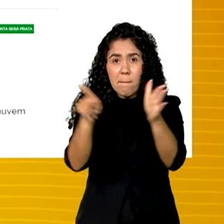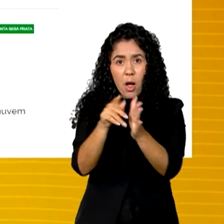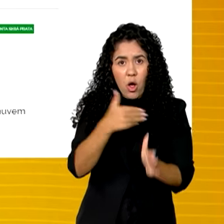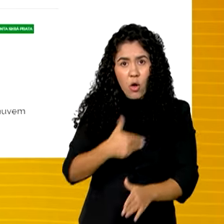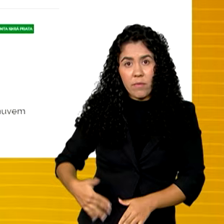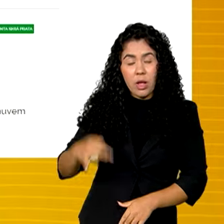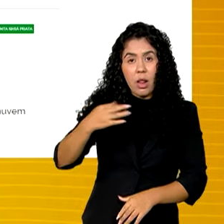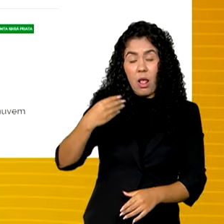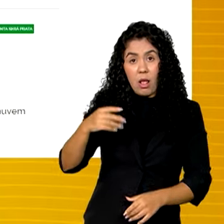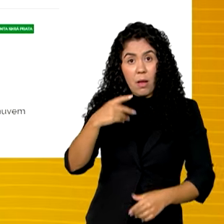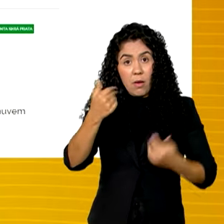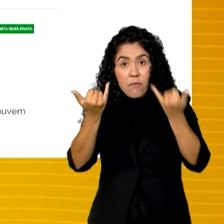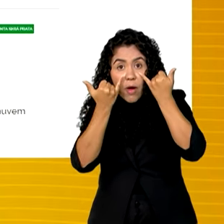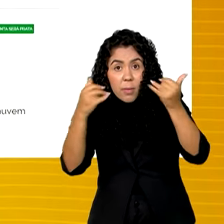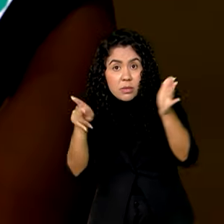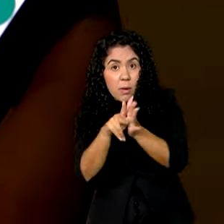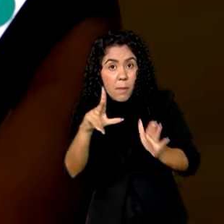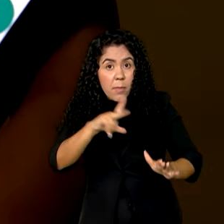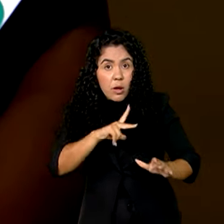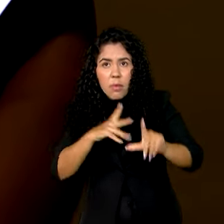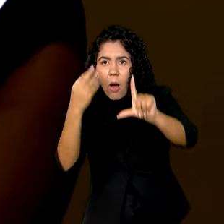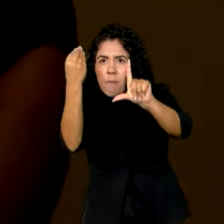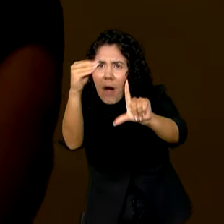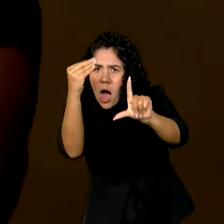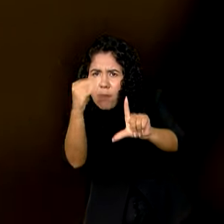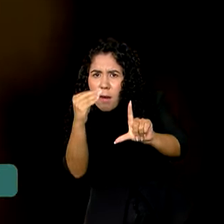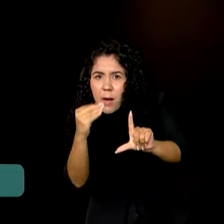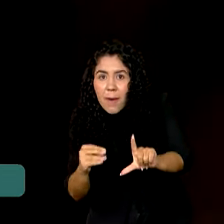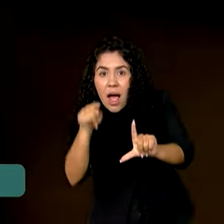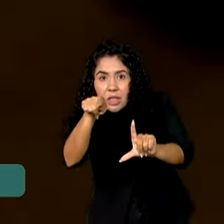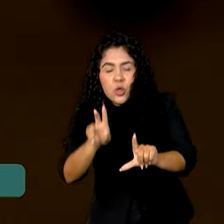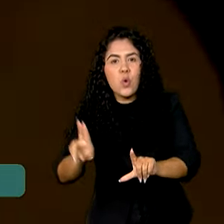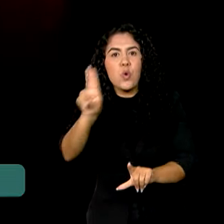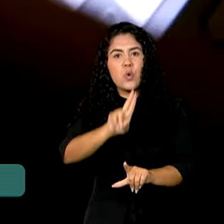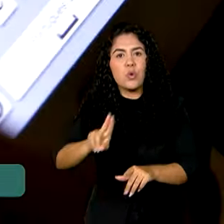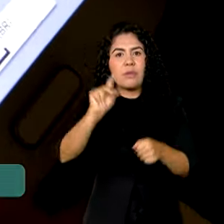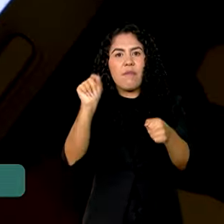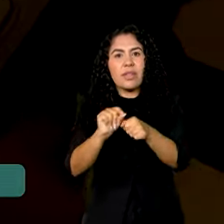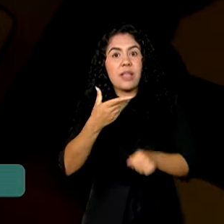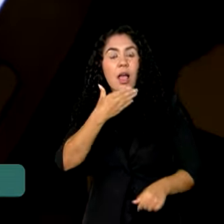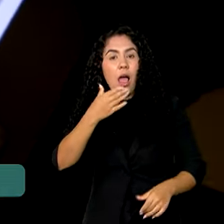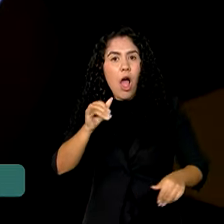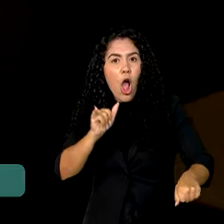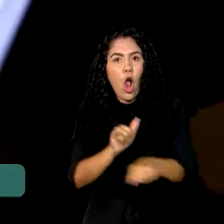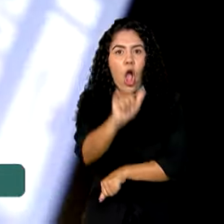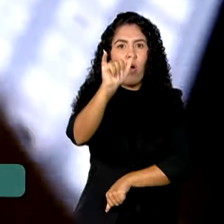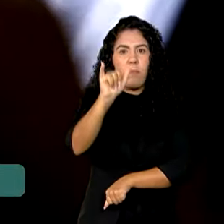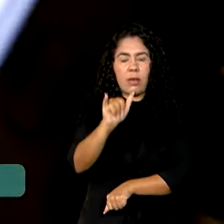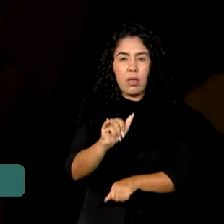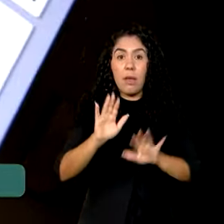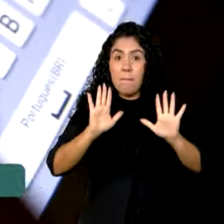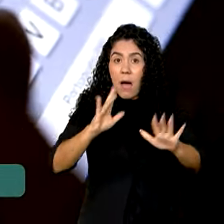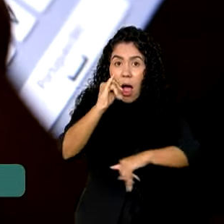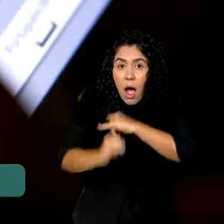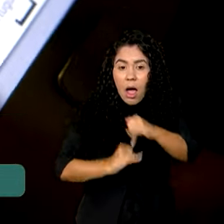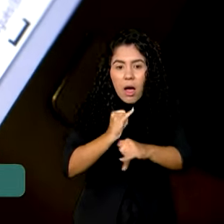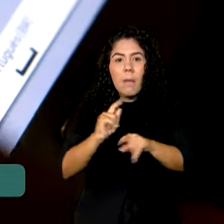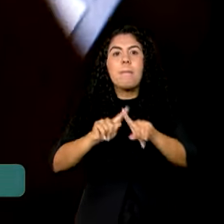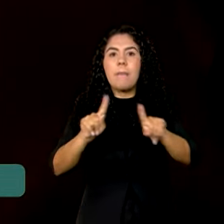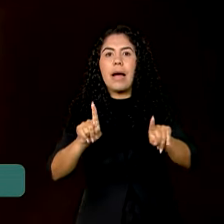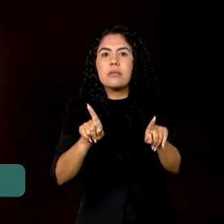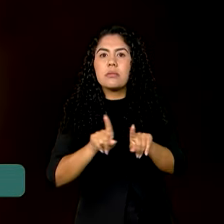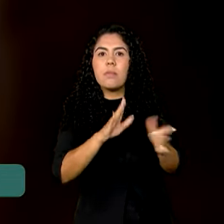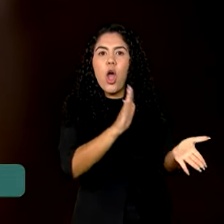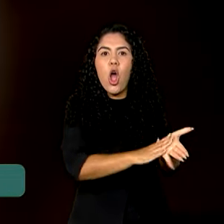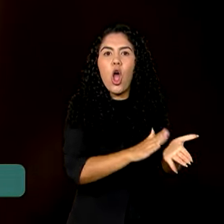dados pessoais fornecidos pelas vítimas são então utilizados em golpes online neste caso os criminosos ainda cobraram uma